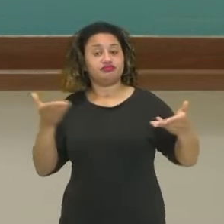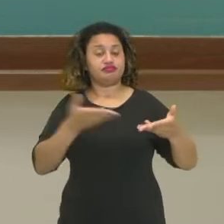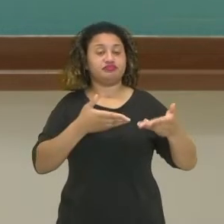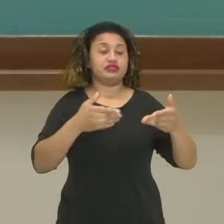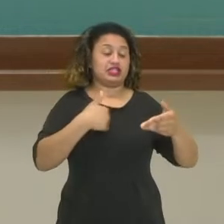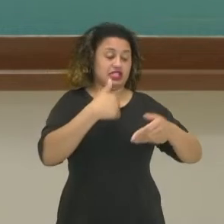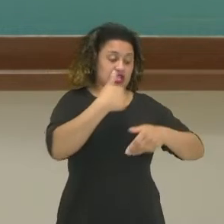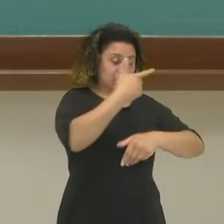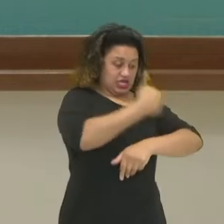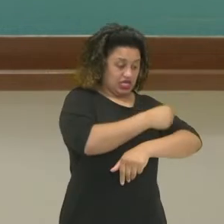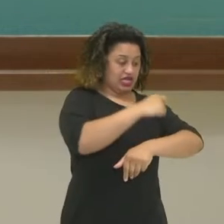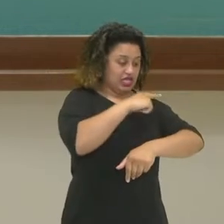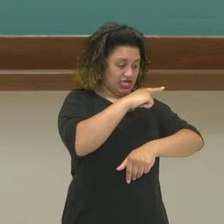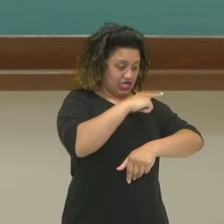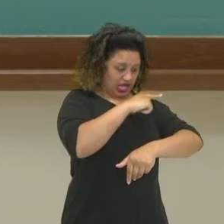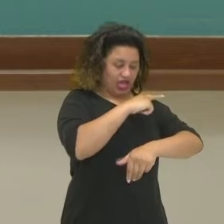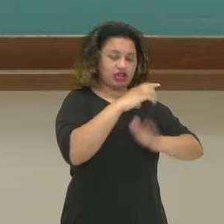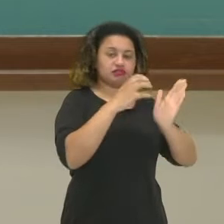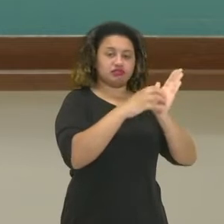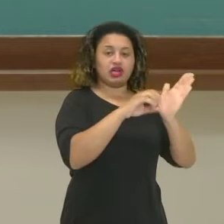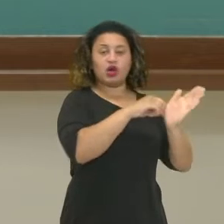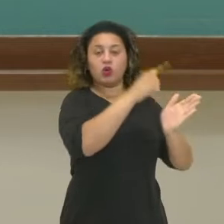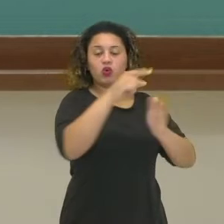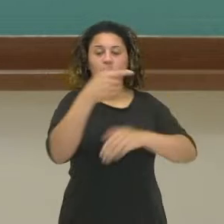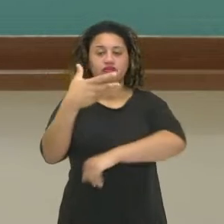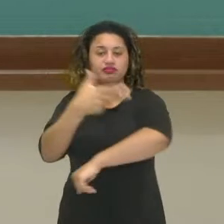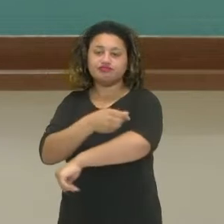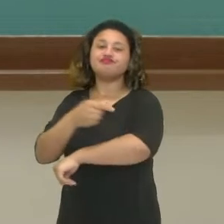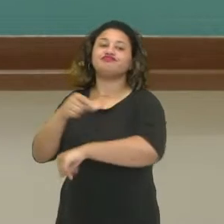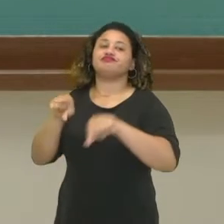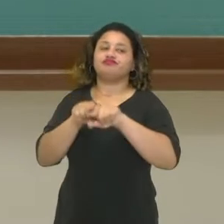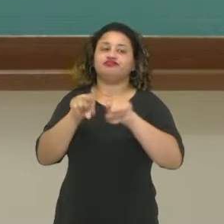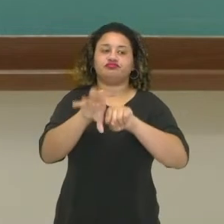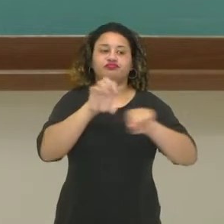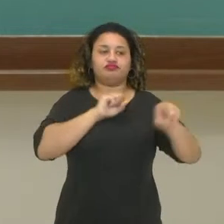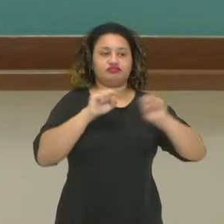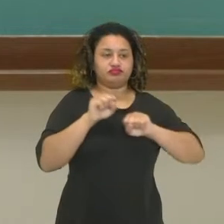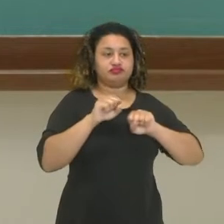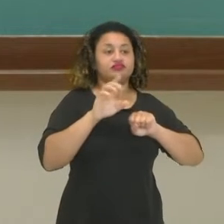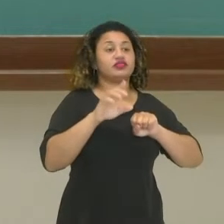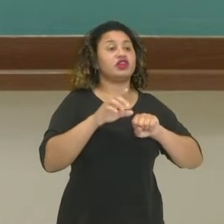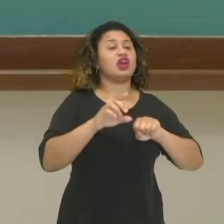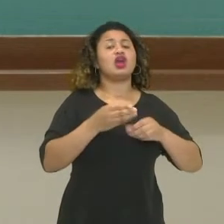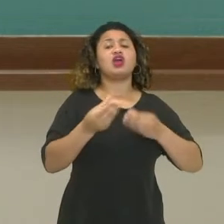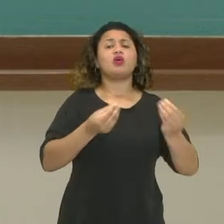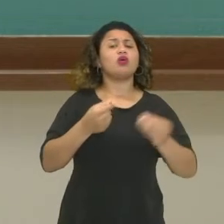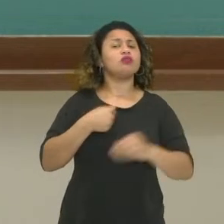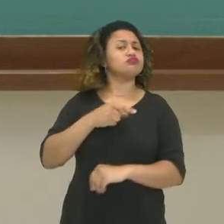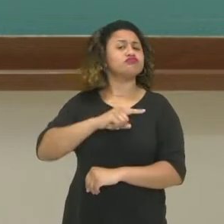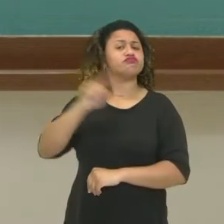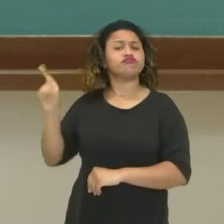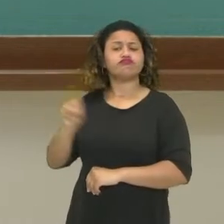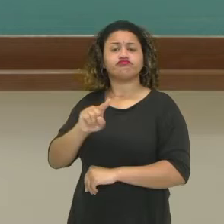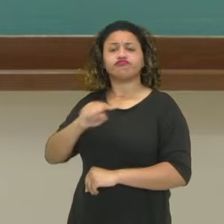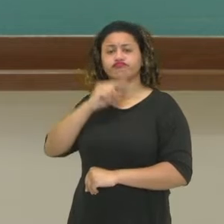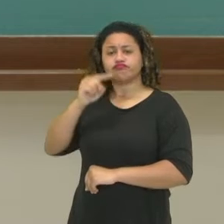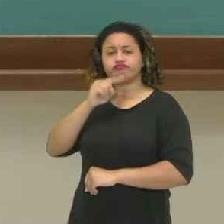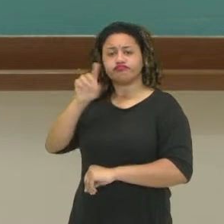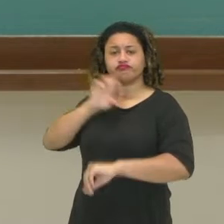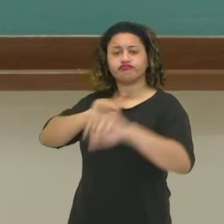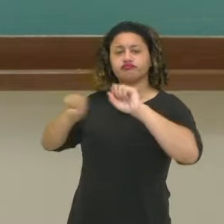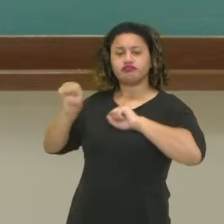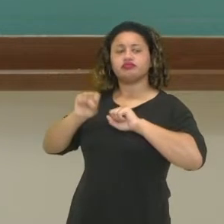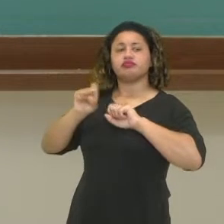por compartilhamento de seringas ou materiais perfuro-cortantes. E como que não pega a AIDS através